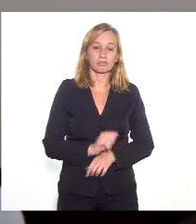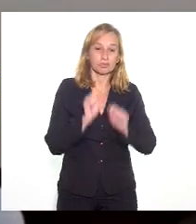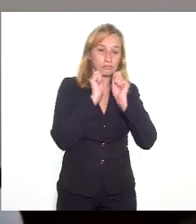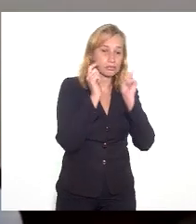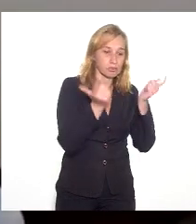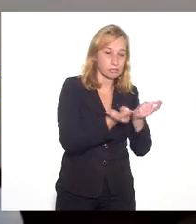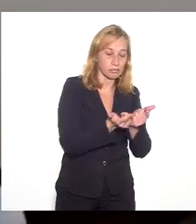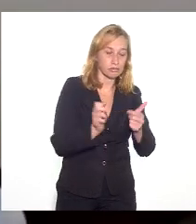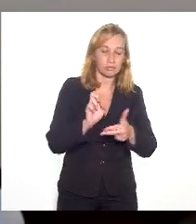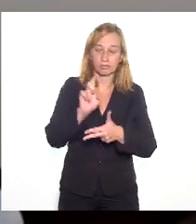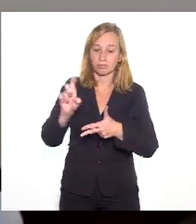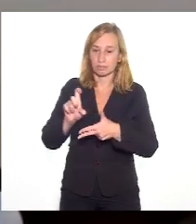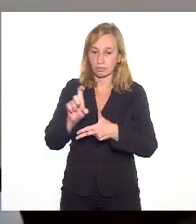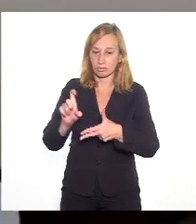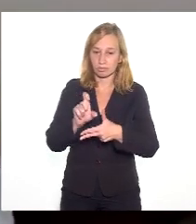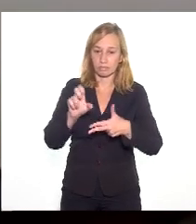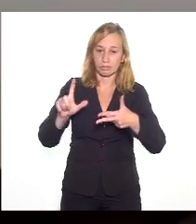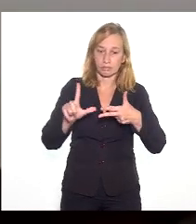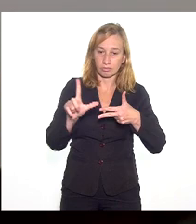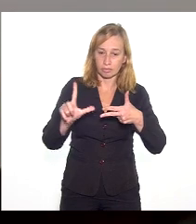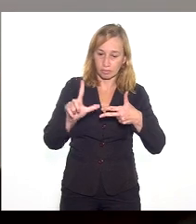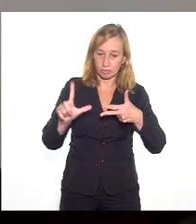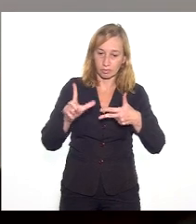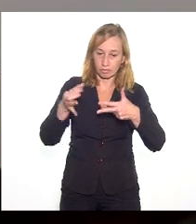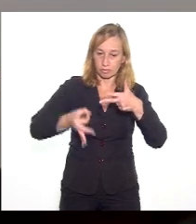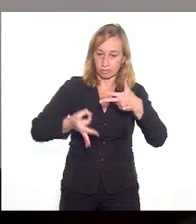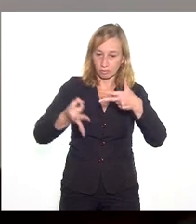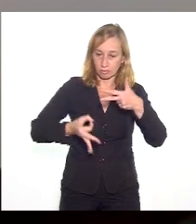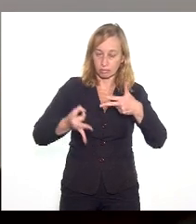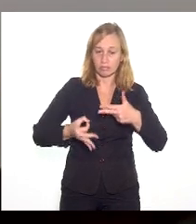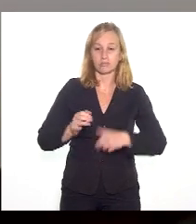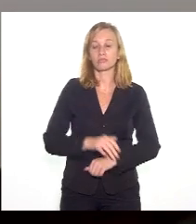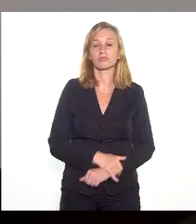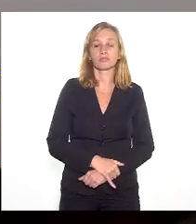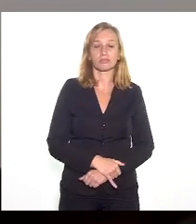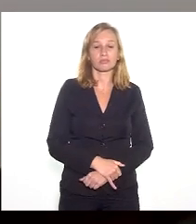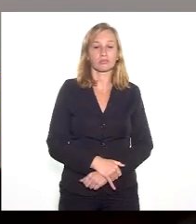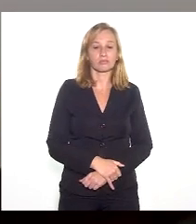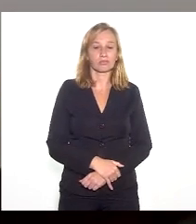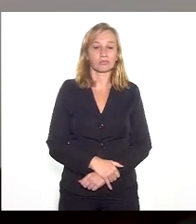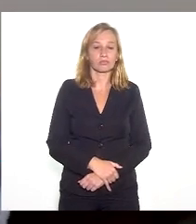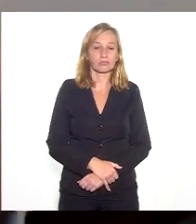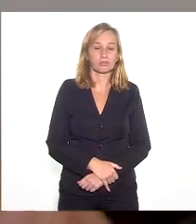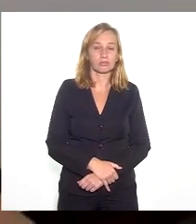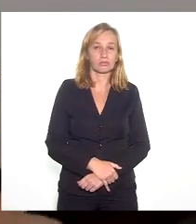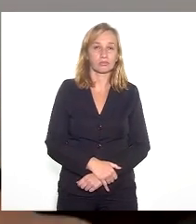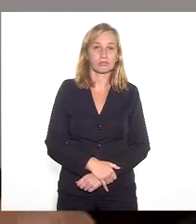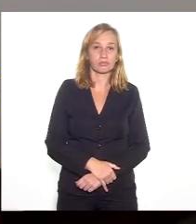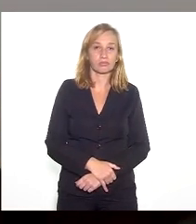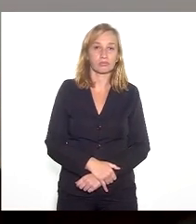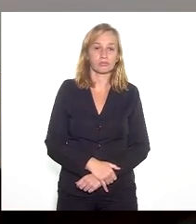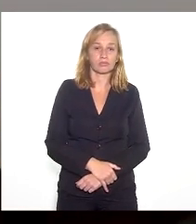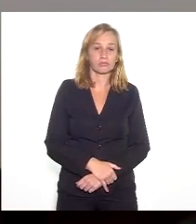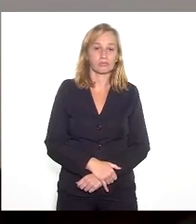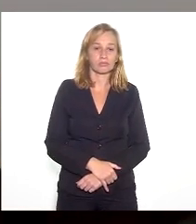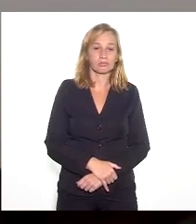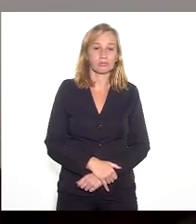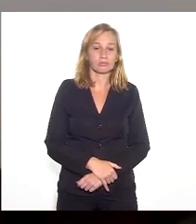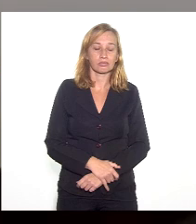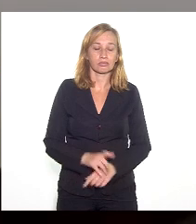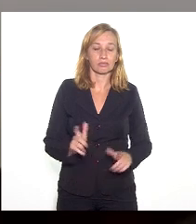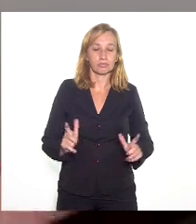no executivo, seja no judiciário. Bem, e nesta atmosfera, neste